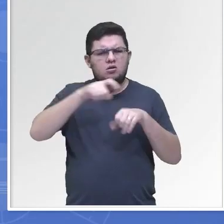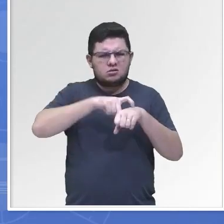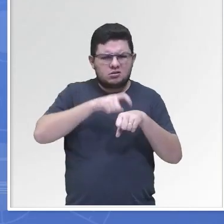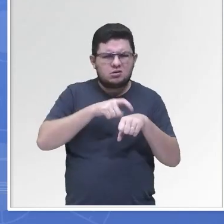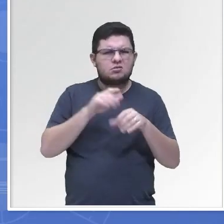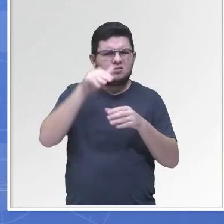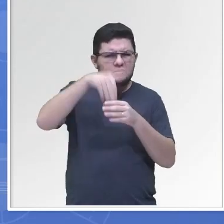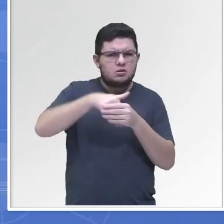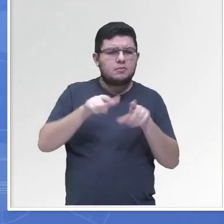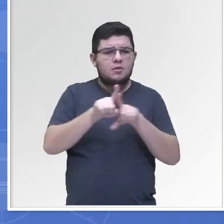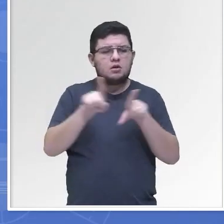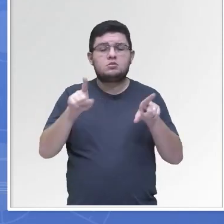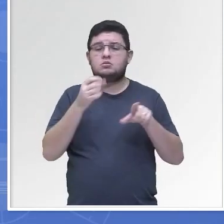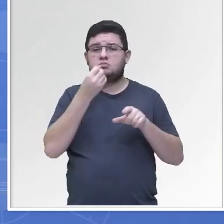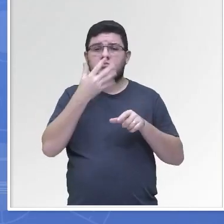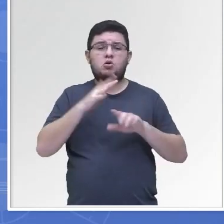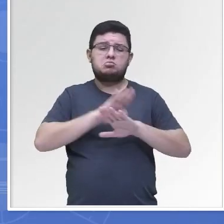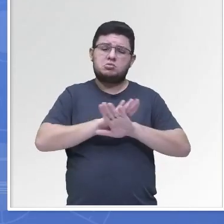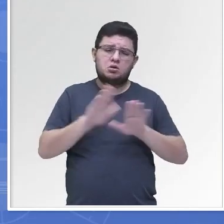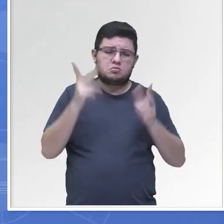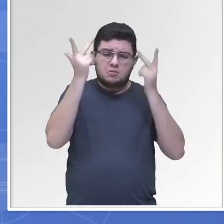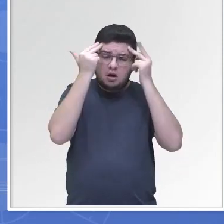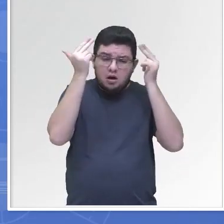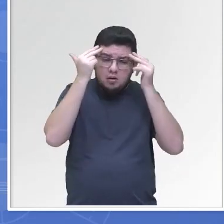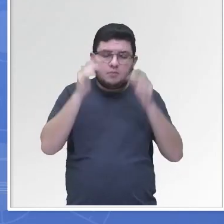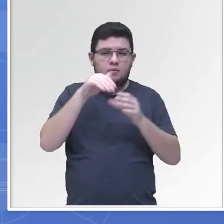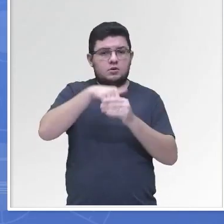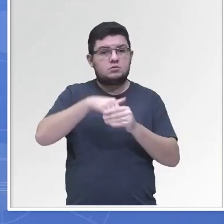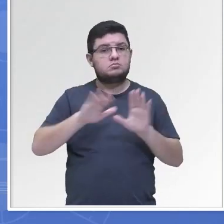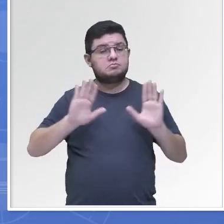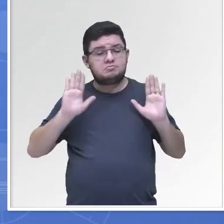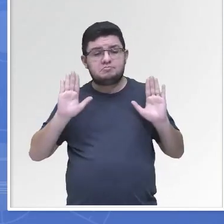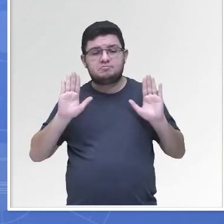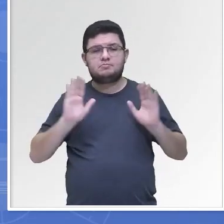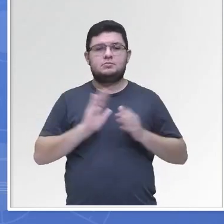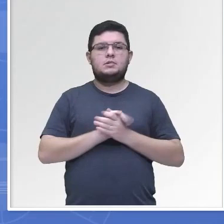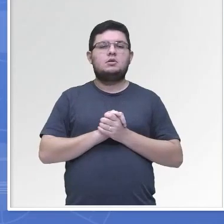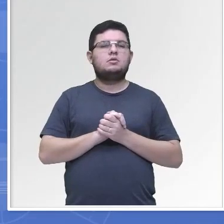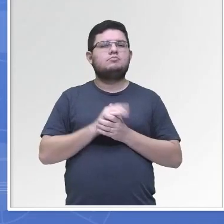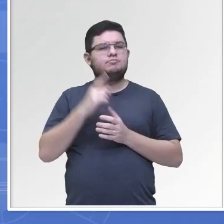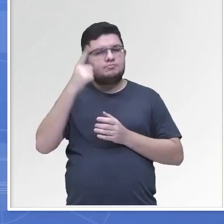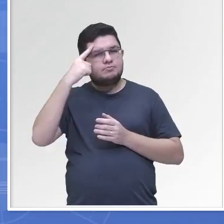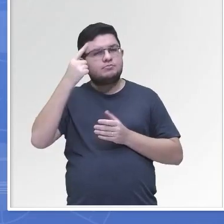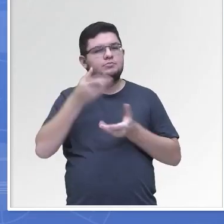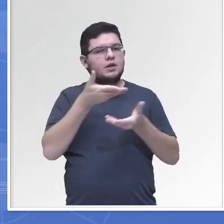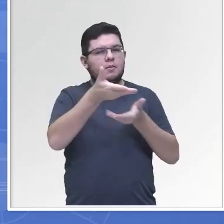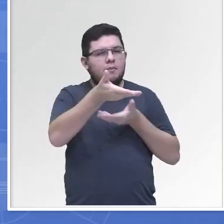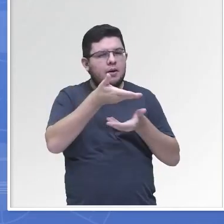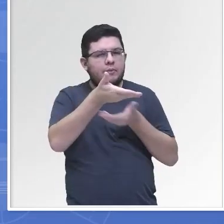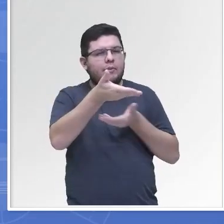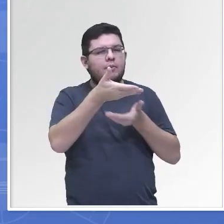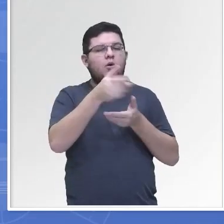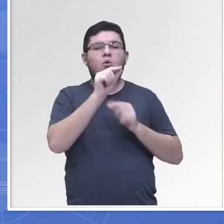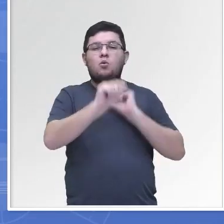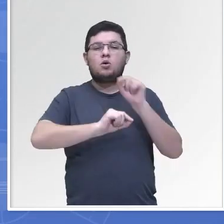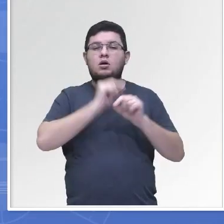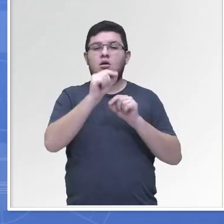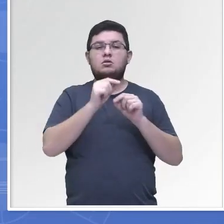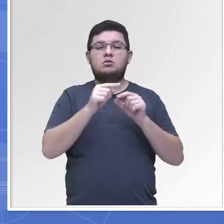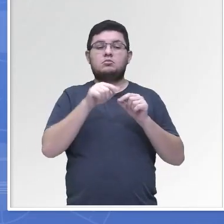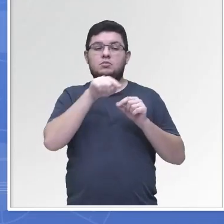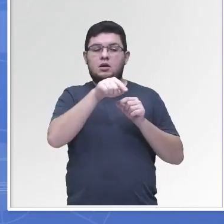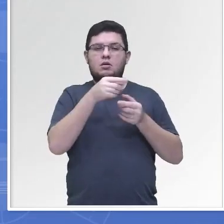de boa. É muito perceptível que há uma jogada política aí que não deve